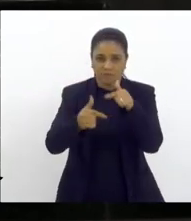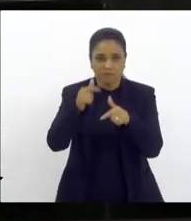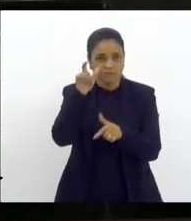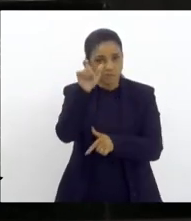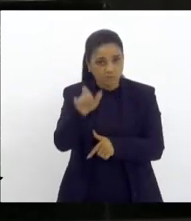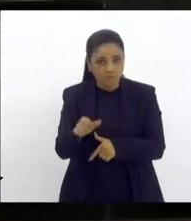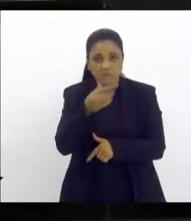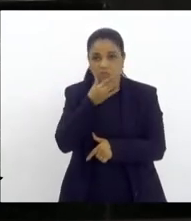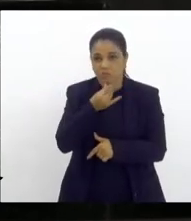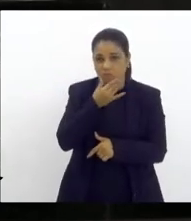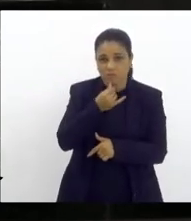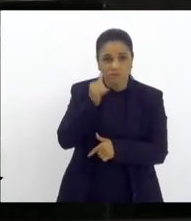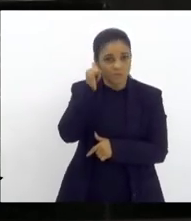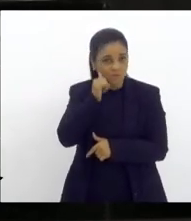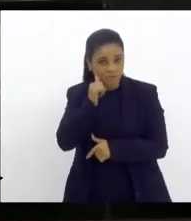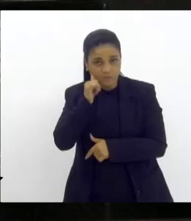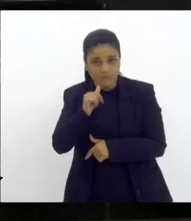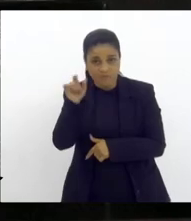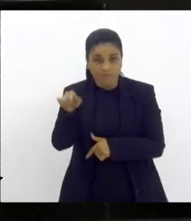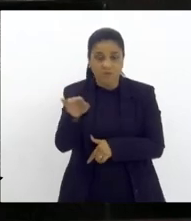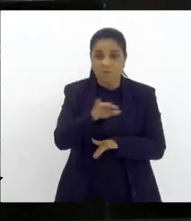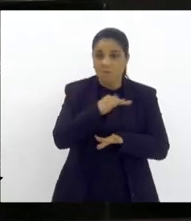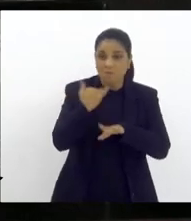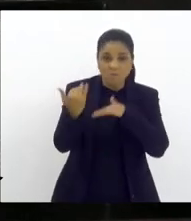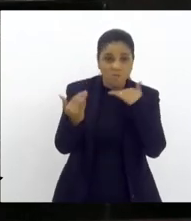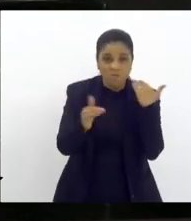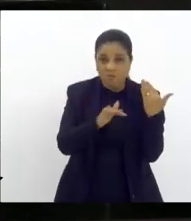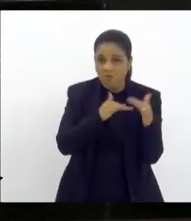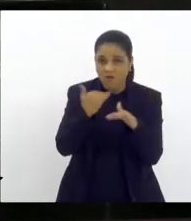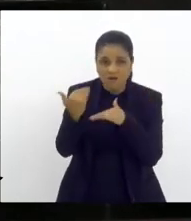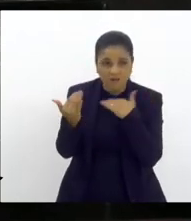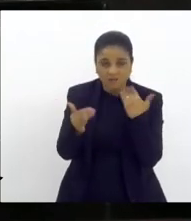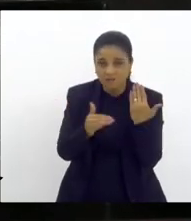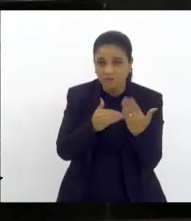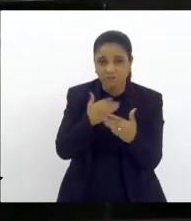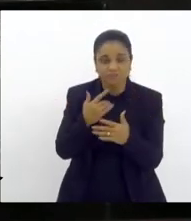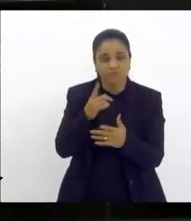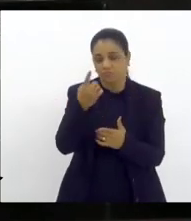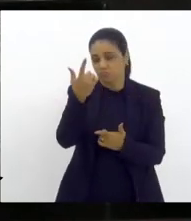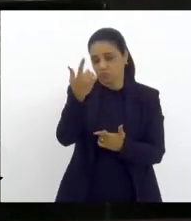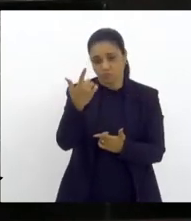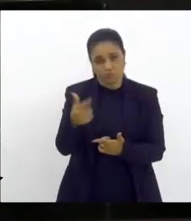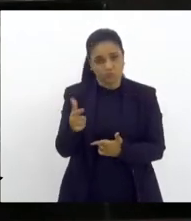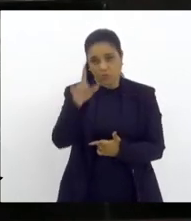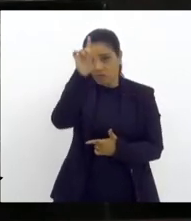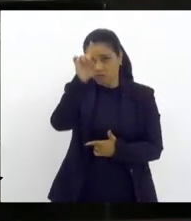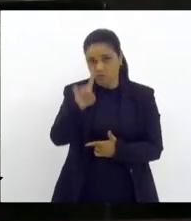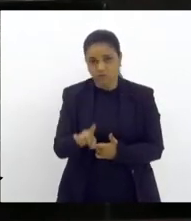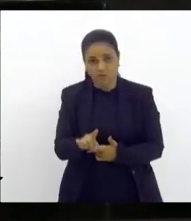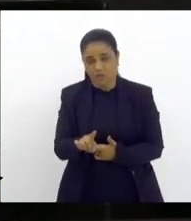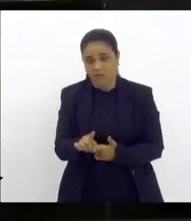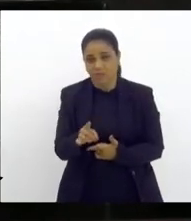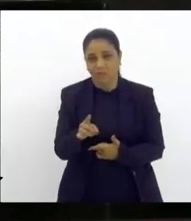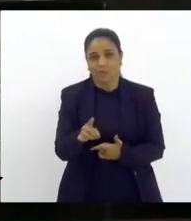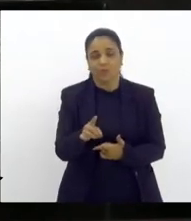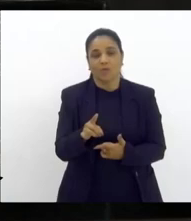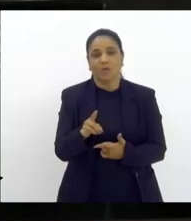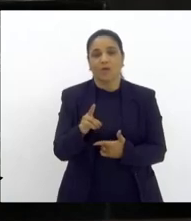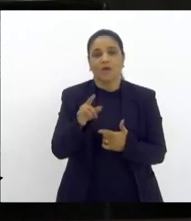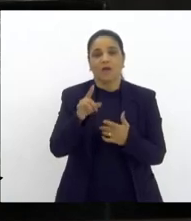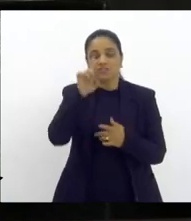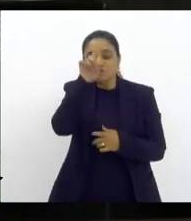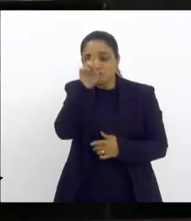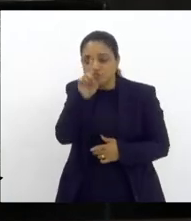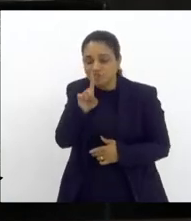trabalhadoras que ainda estão morrendo sem alçar o seu direito tão fundamental a